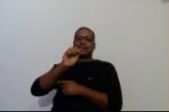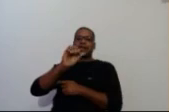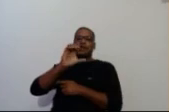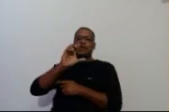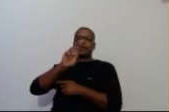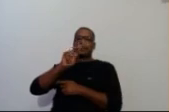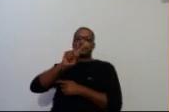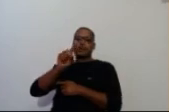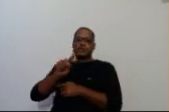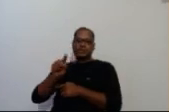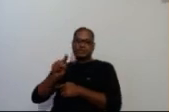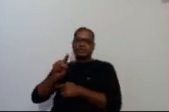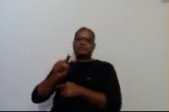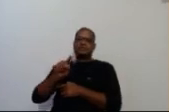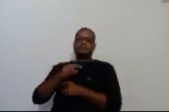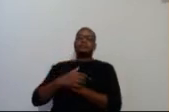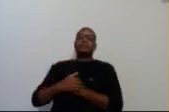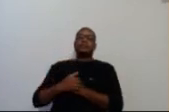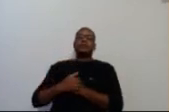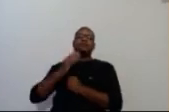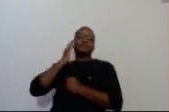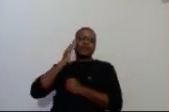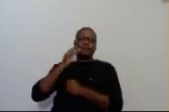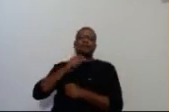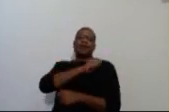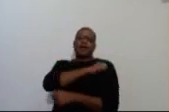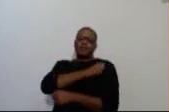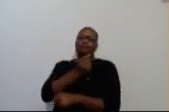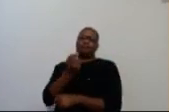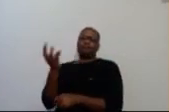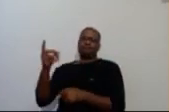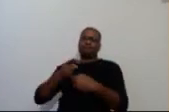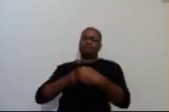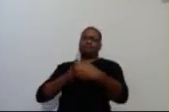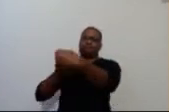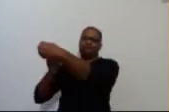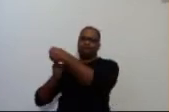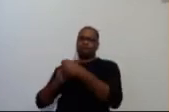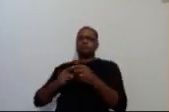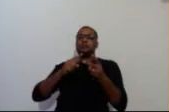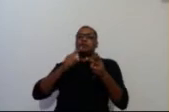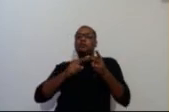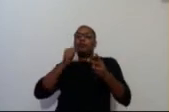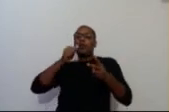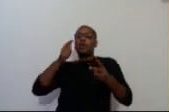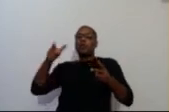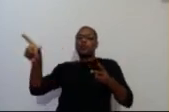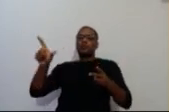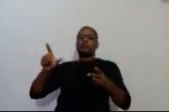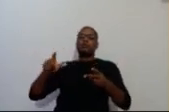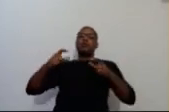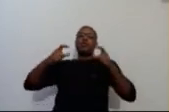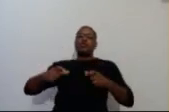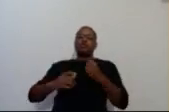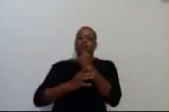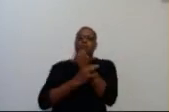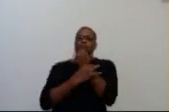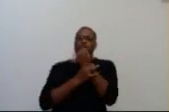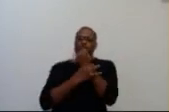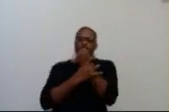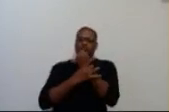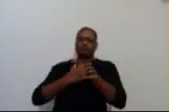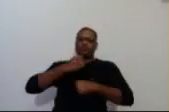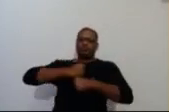Lucília, excelente seminário, nós aqui, SENAC Porto Seguro, amamos as temáticas, parabéns, está maravilhoso. A Rosiane